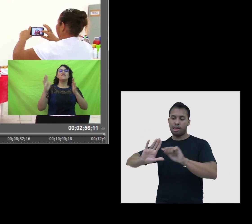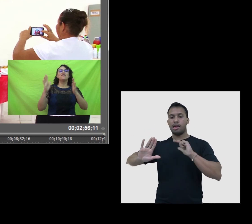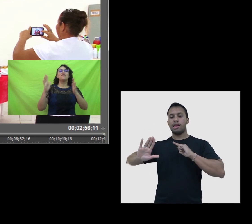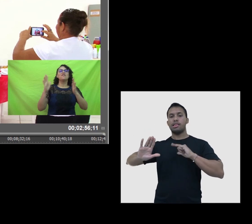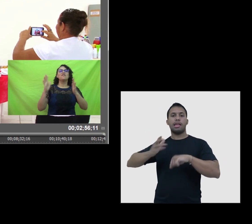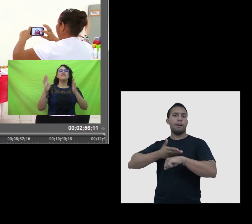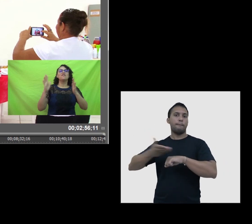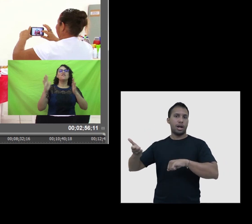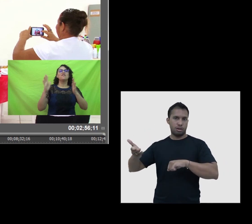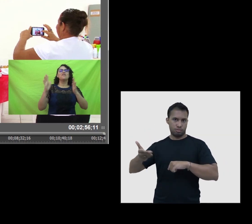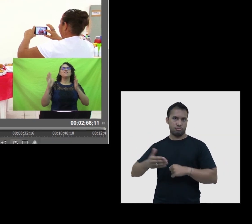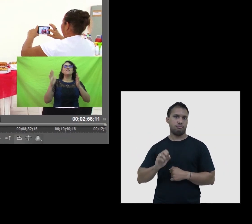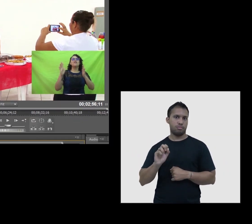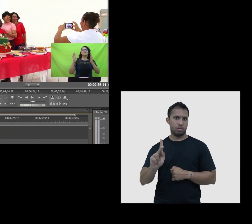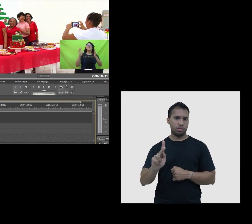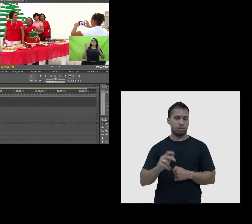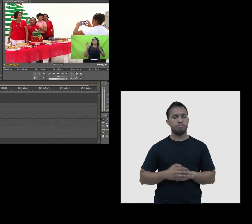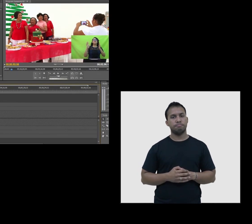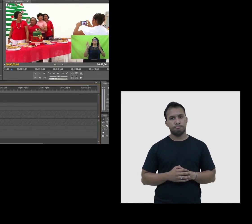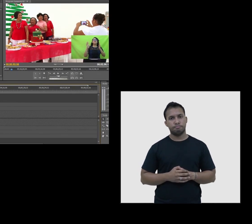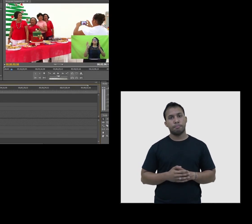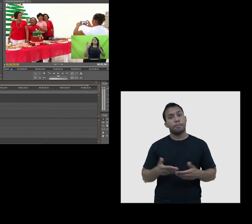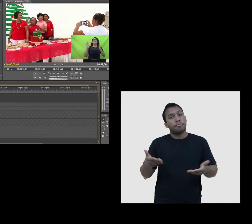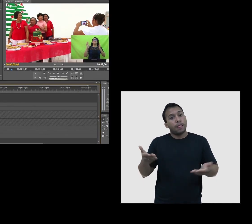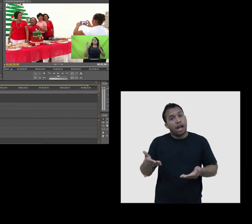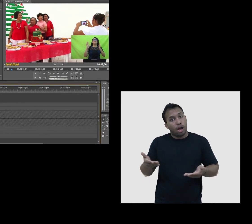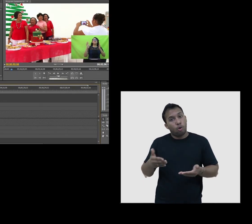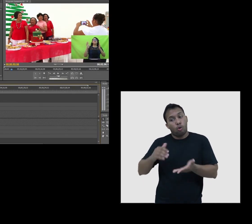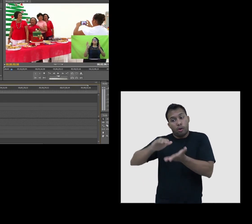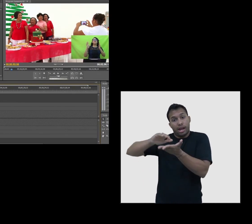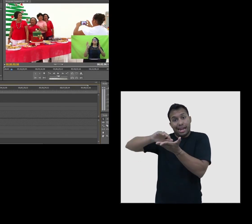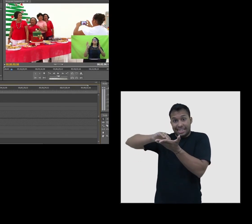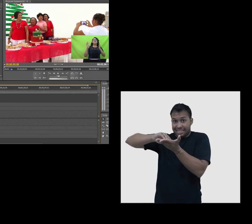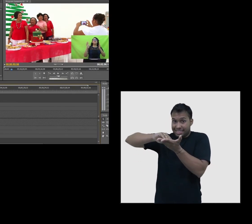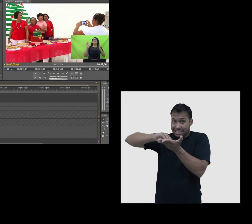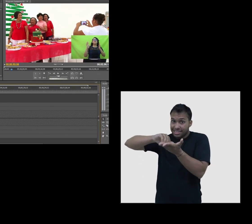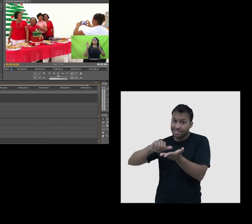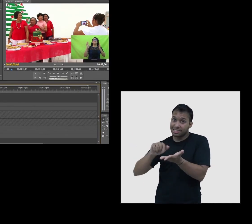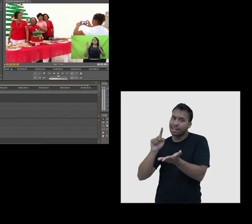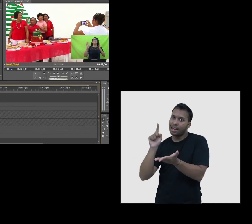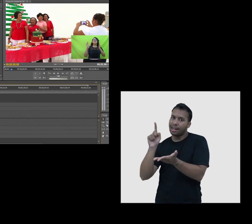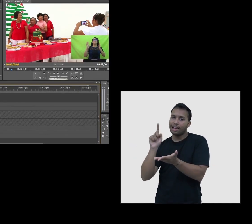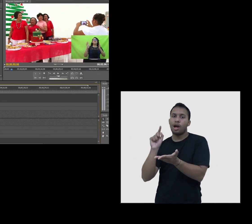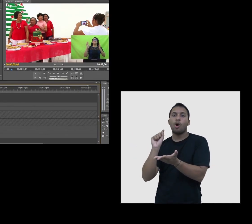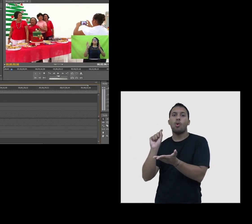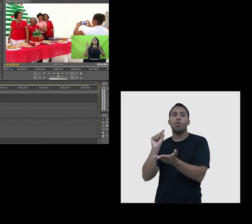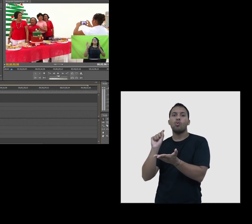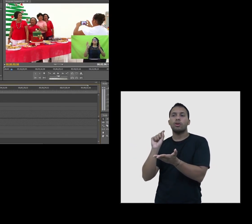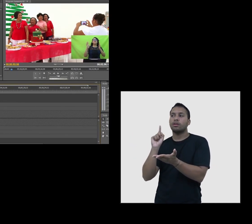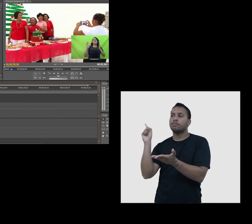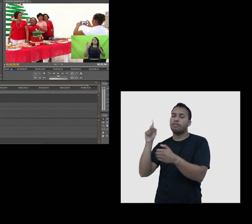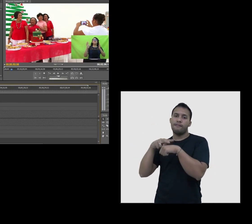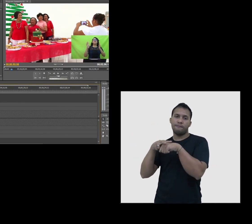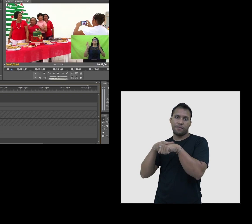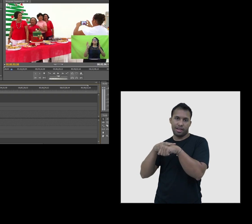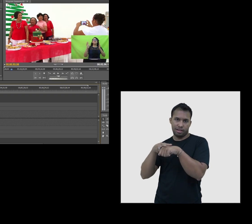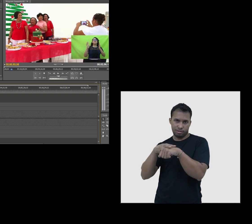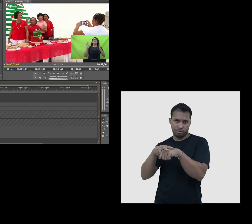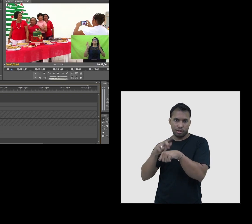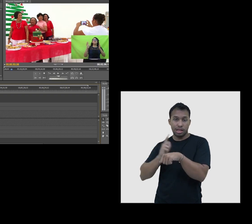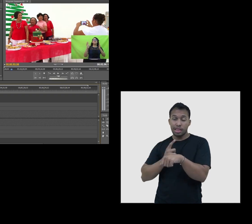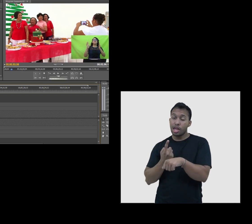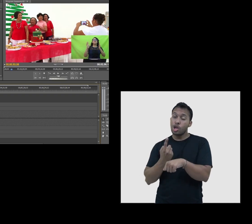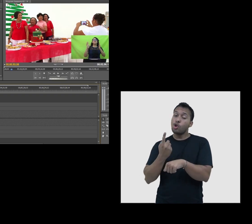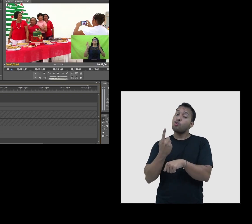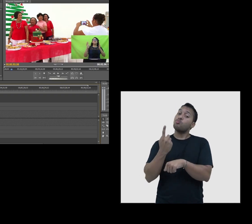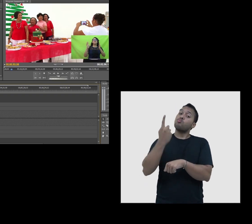gente vai tirar esse fundo verde aqui que foi gravado com o intérprete, né? A gente tem aqui alguns efeitos que a gente já viu na aula de efeitos